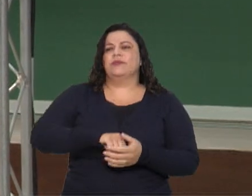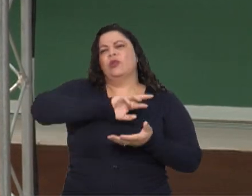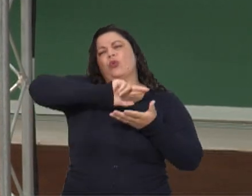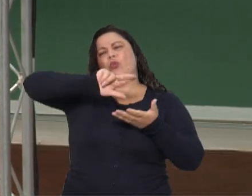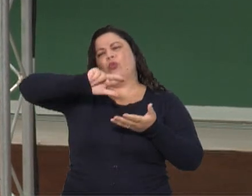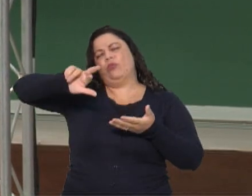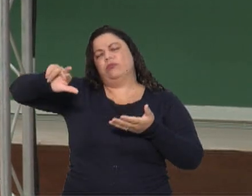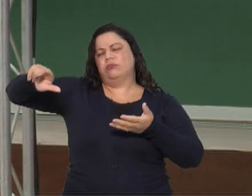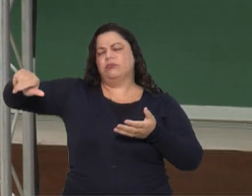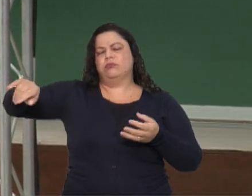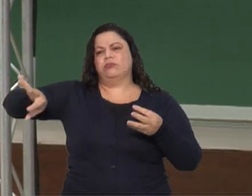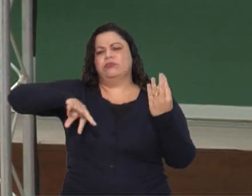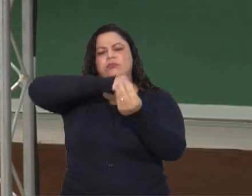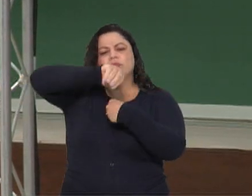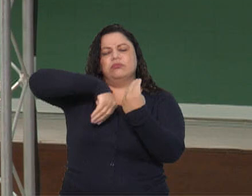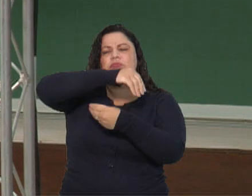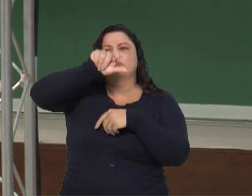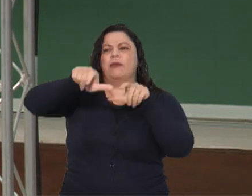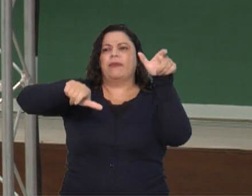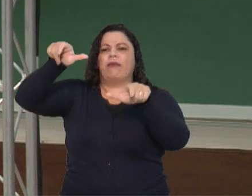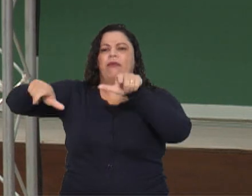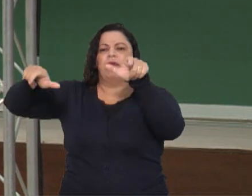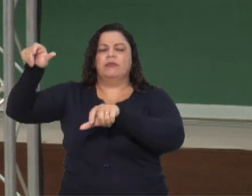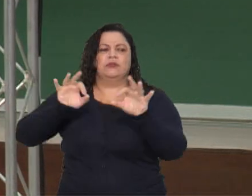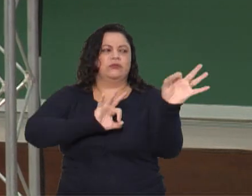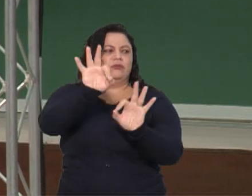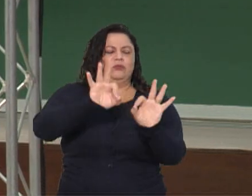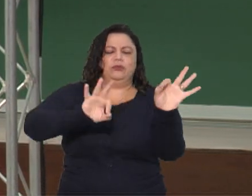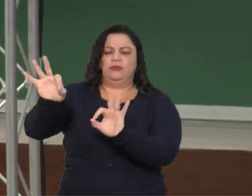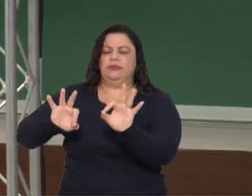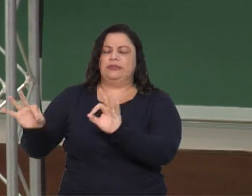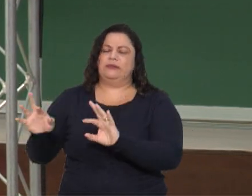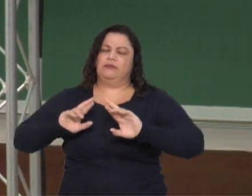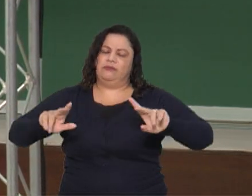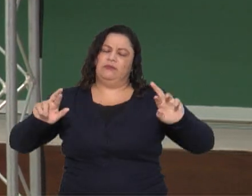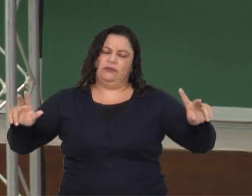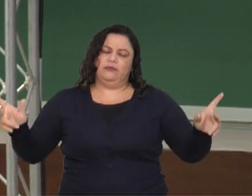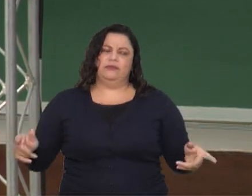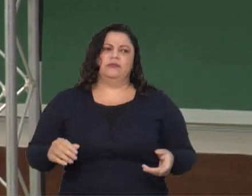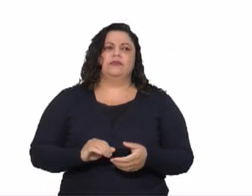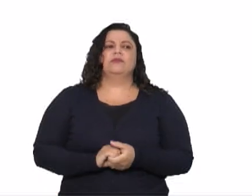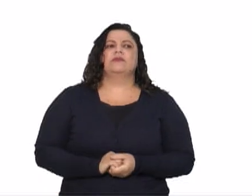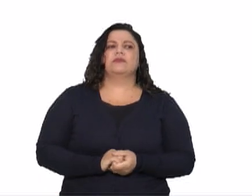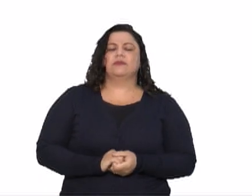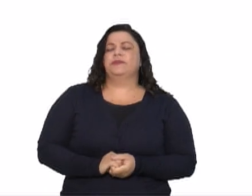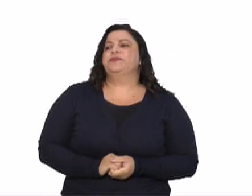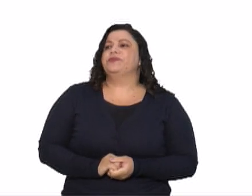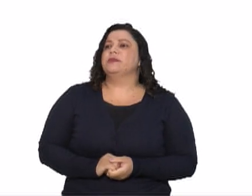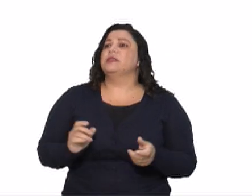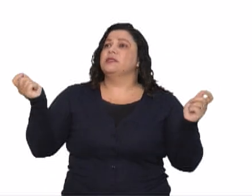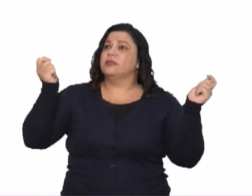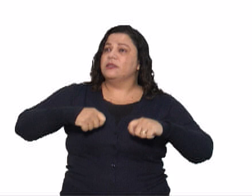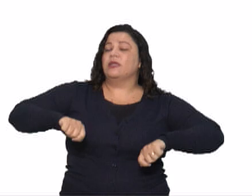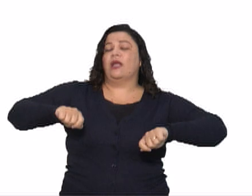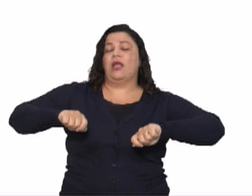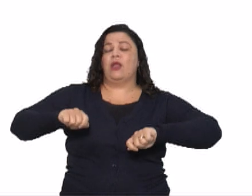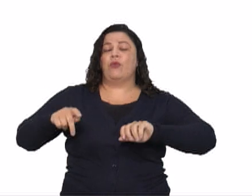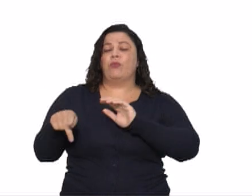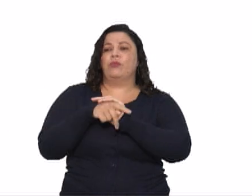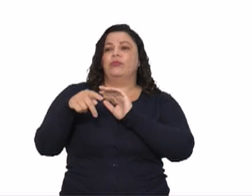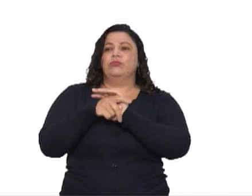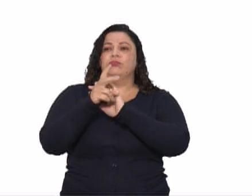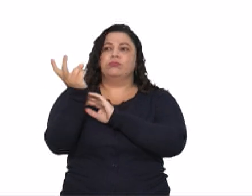várias organizações, então é difícil definir, assim. Ela é uma atividade cultural relativa ao